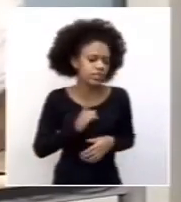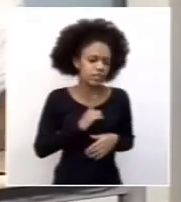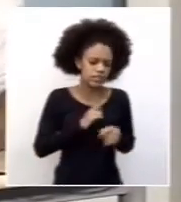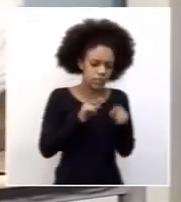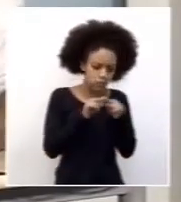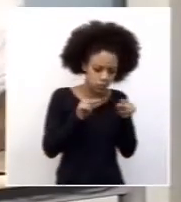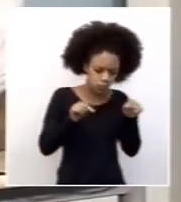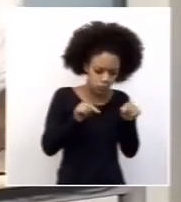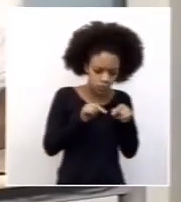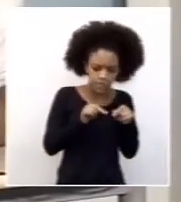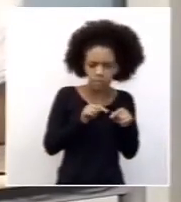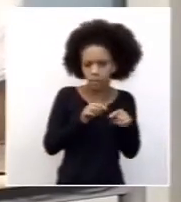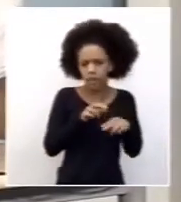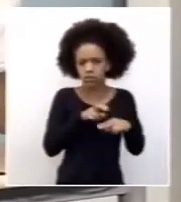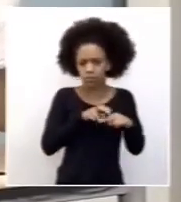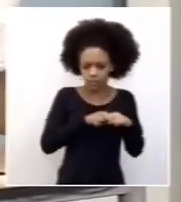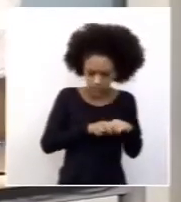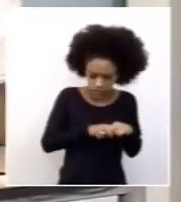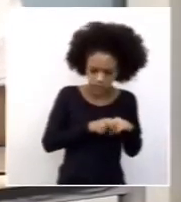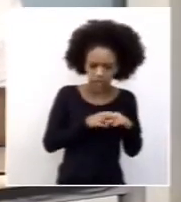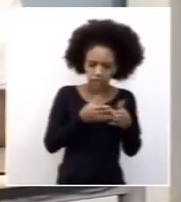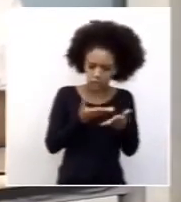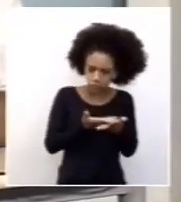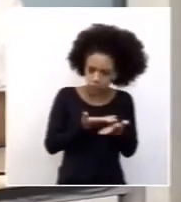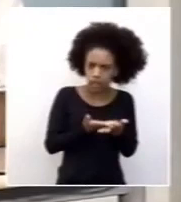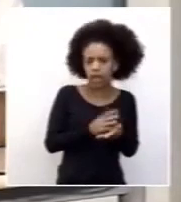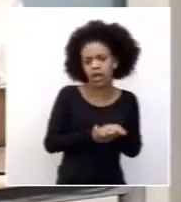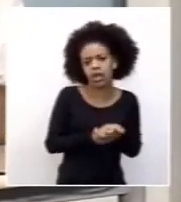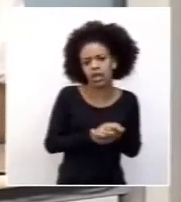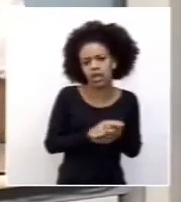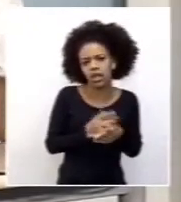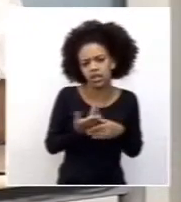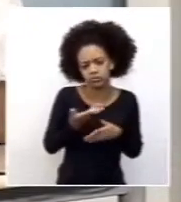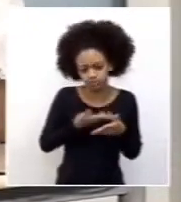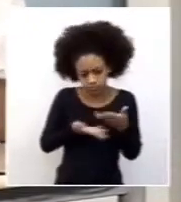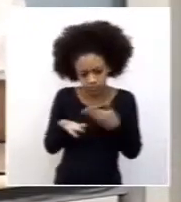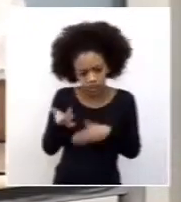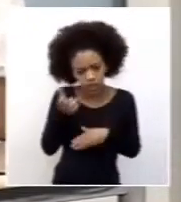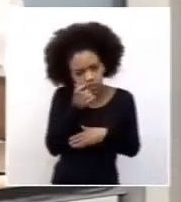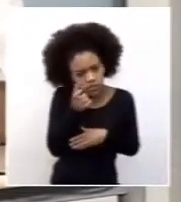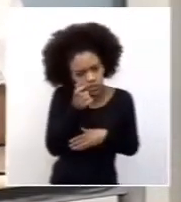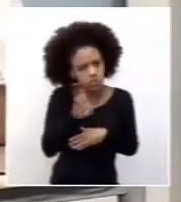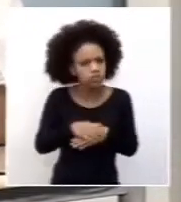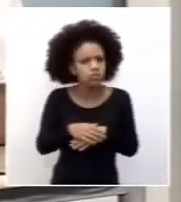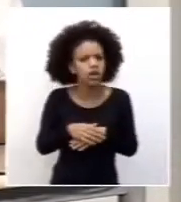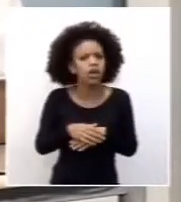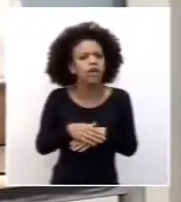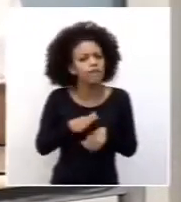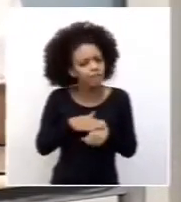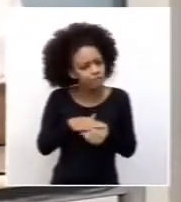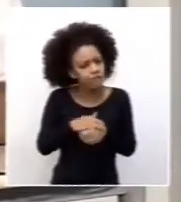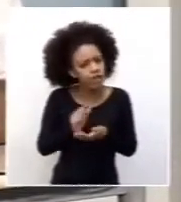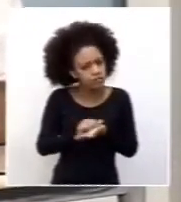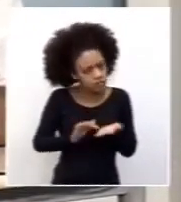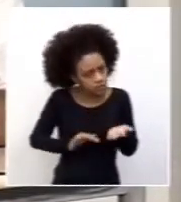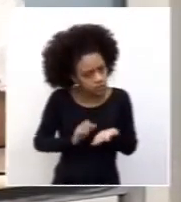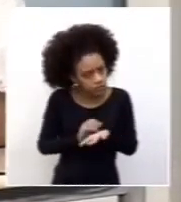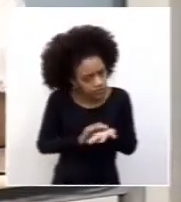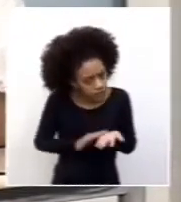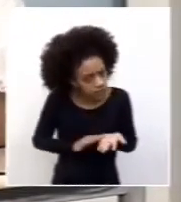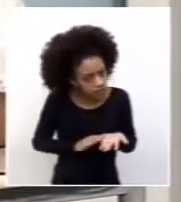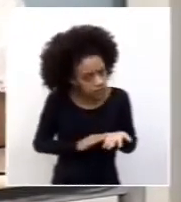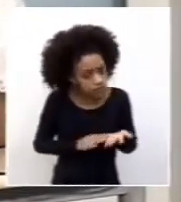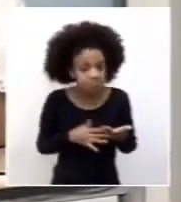poder estudar, ele faz essa interação, ele assiste às aulas, ele faz os trabalhos, as tarefas, as